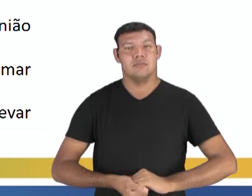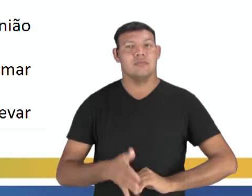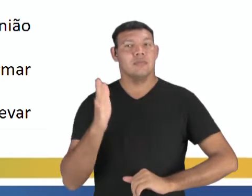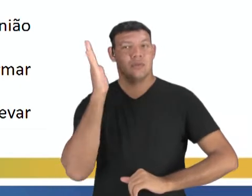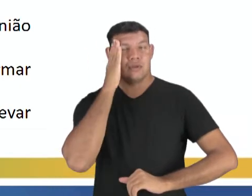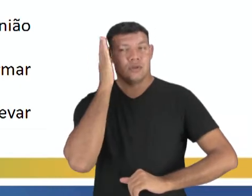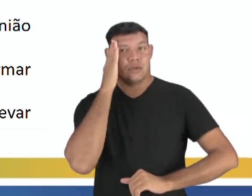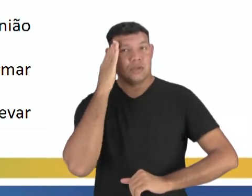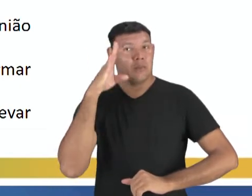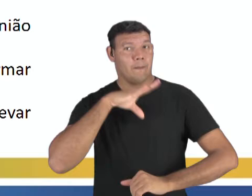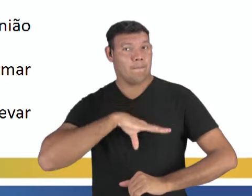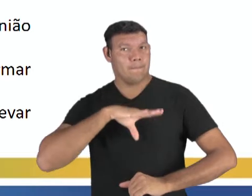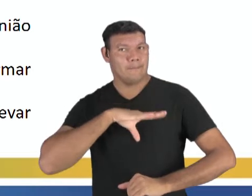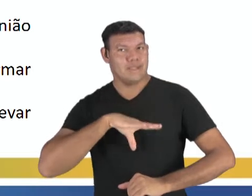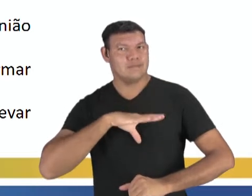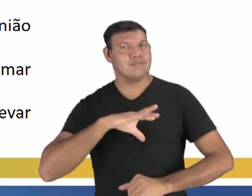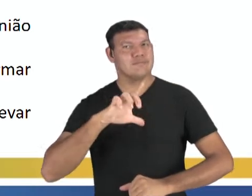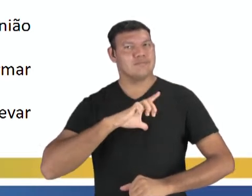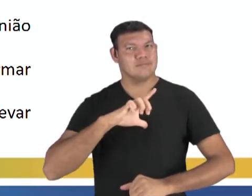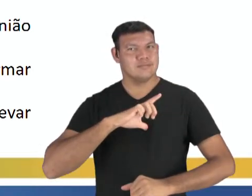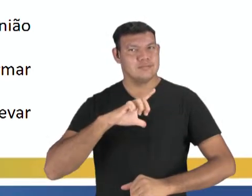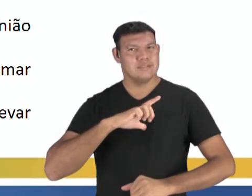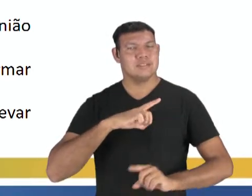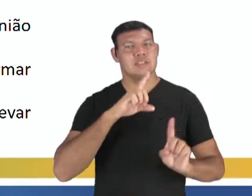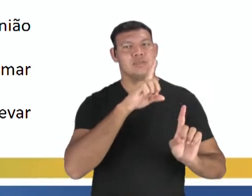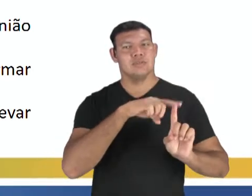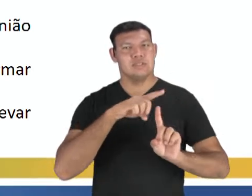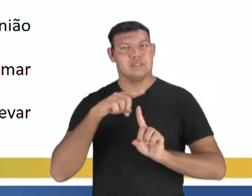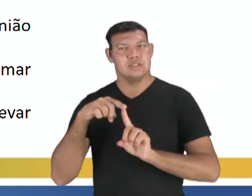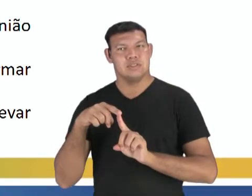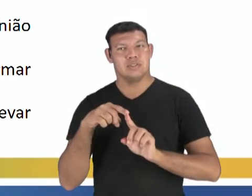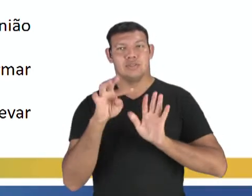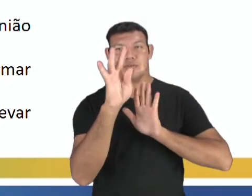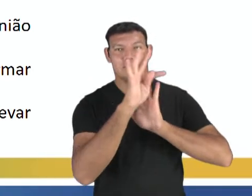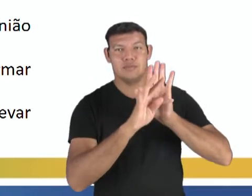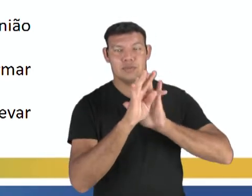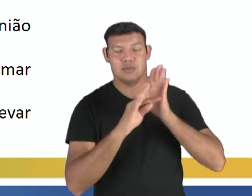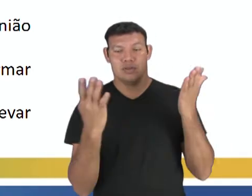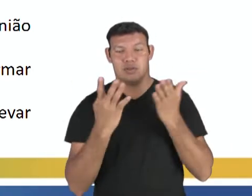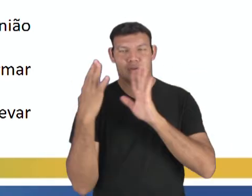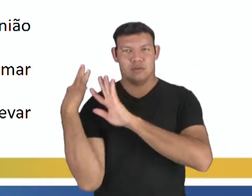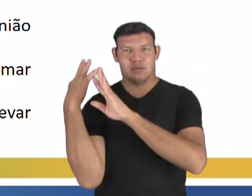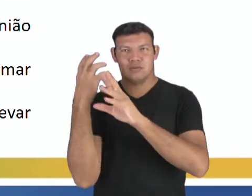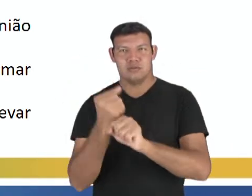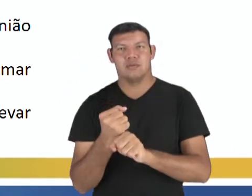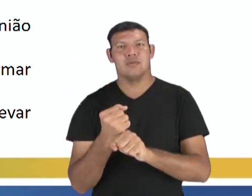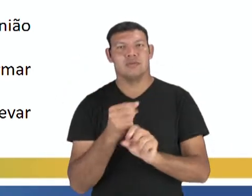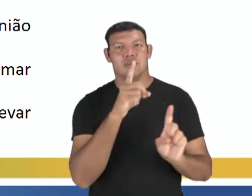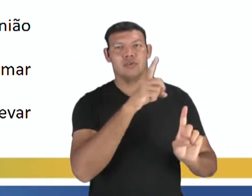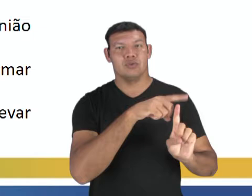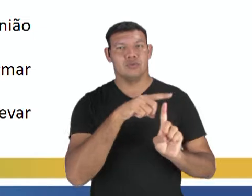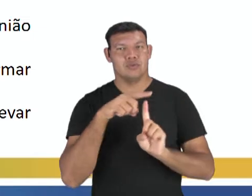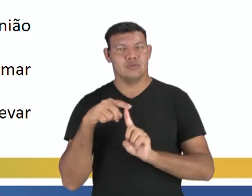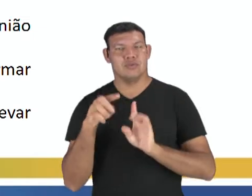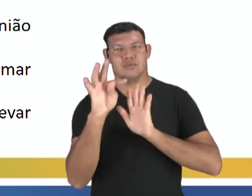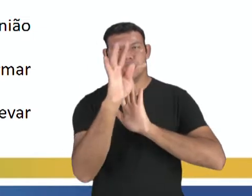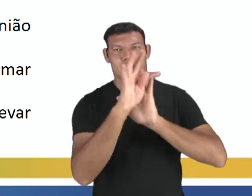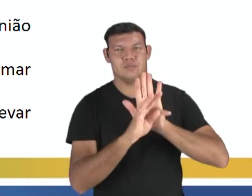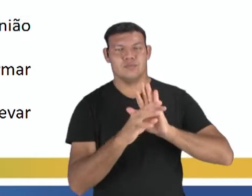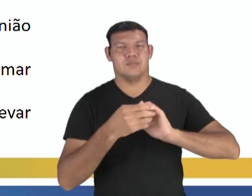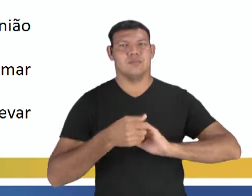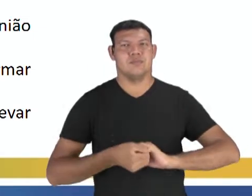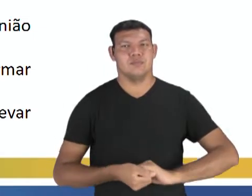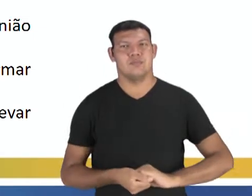Sabemos que na língua portuguesa temos o que chamamos de tipos textuais. Vamos rever o que seriam tipos ou a tipologia